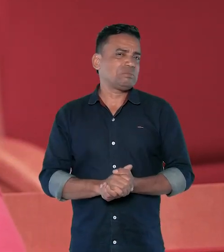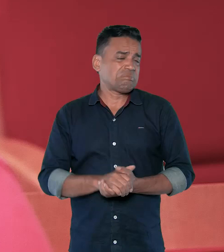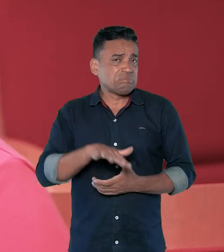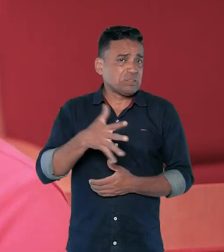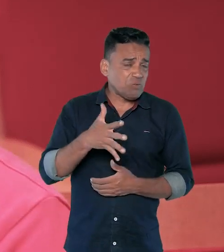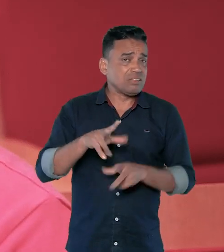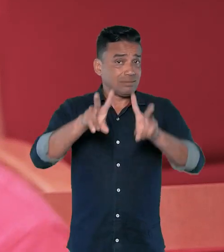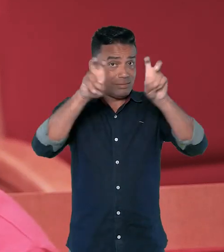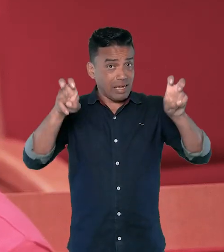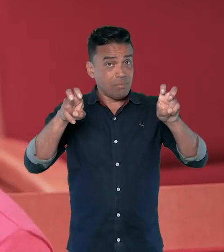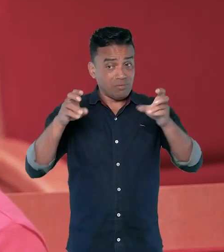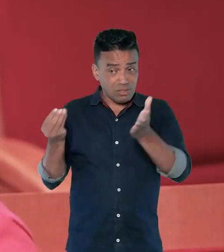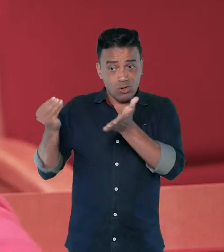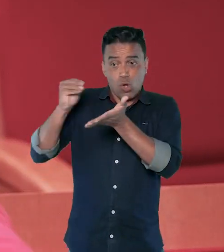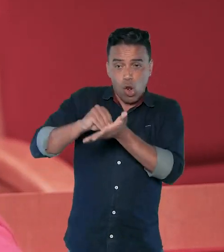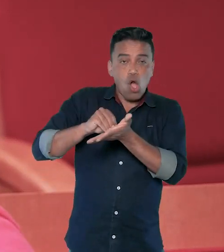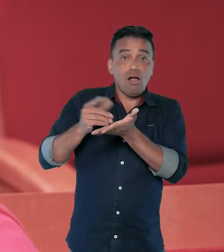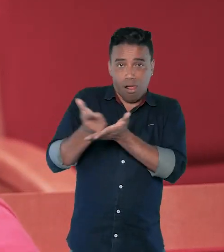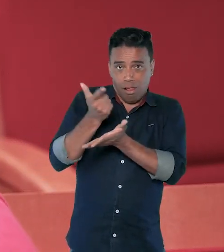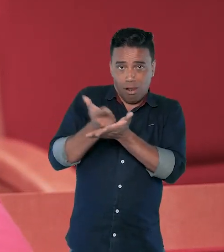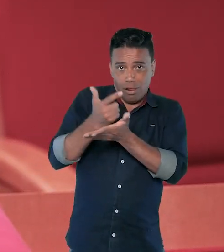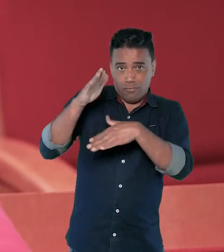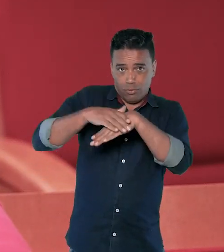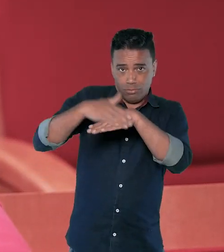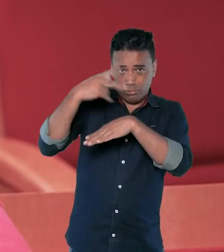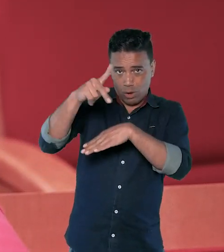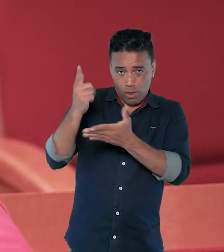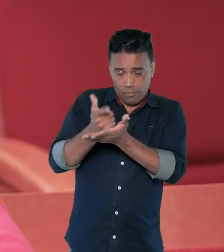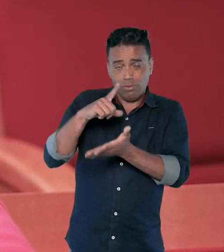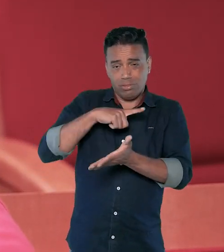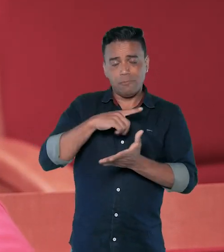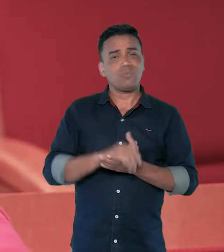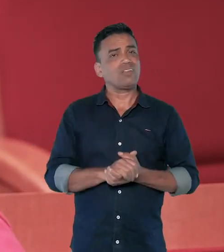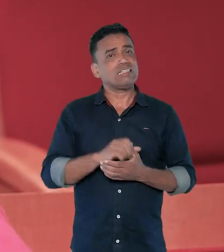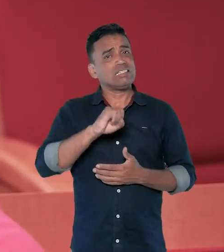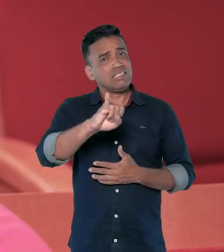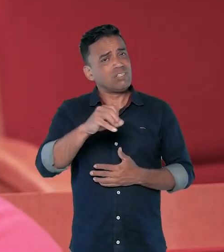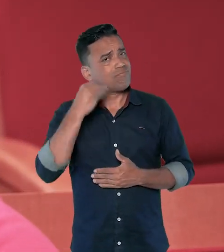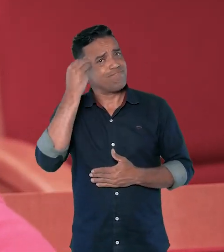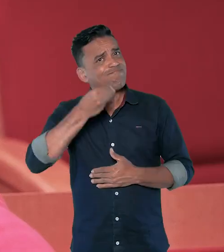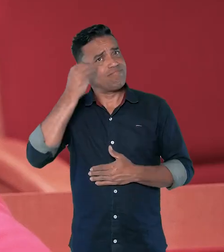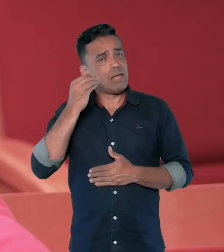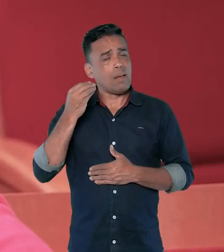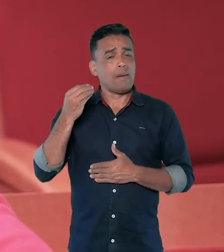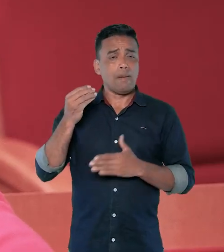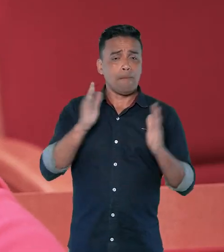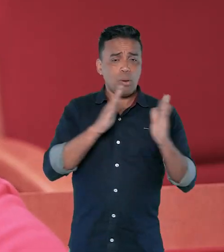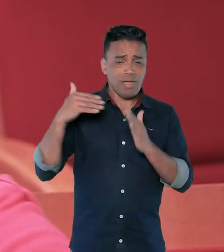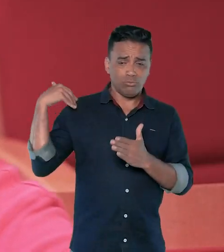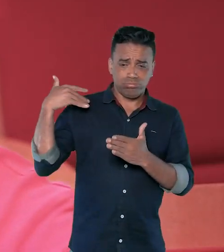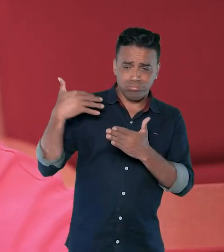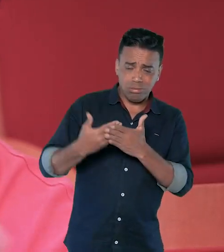talvez seja um dos temas que você trate no livro, mas se você experimentou em algum momento da sua trajetória